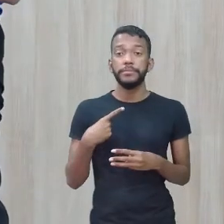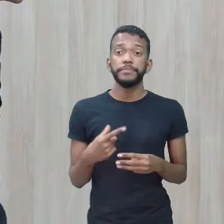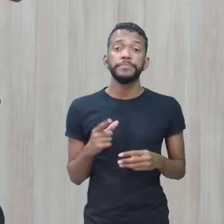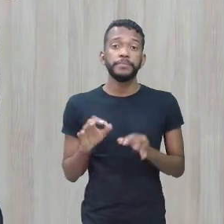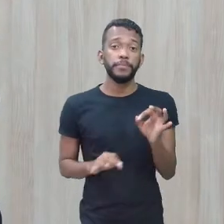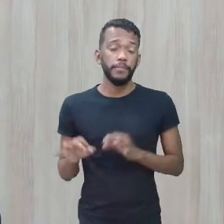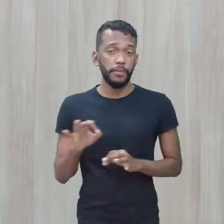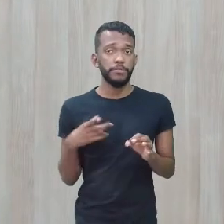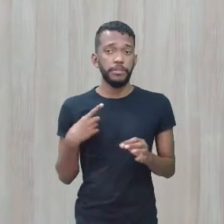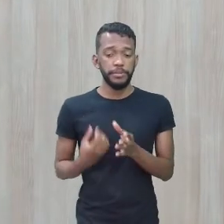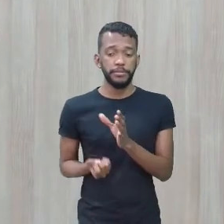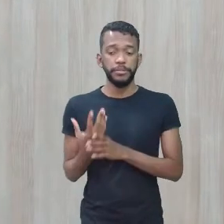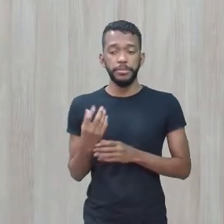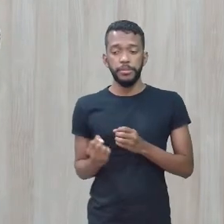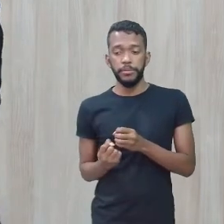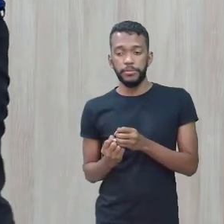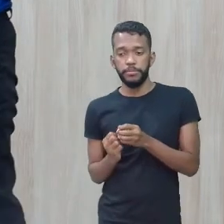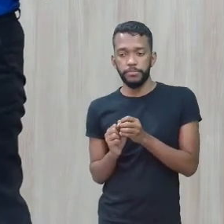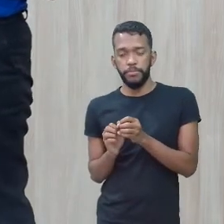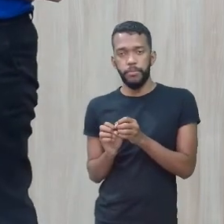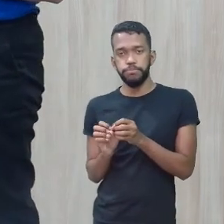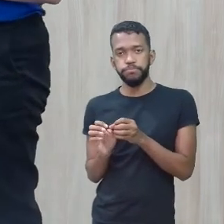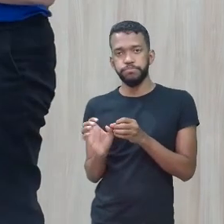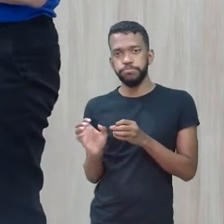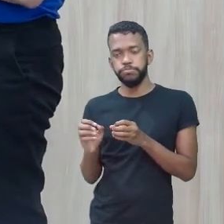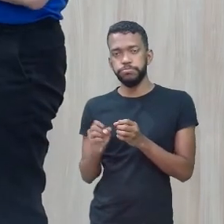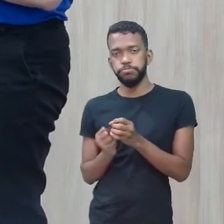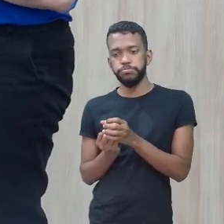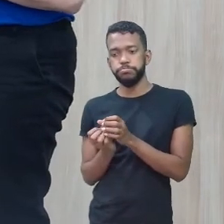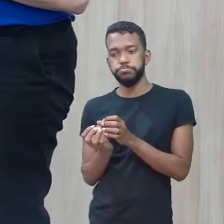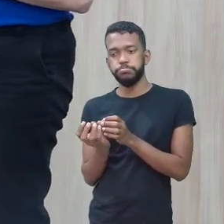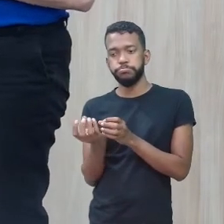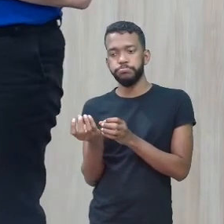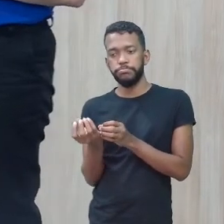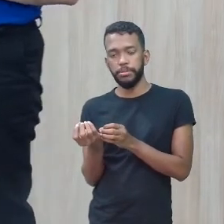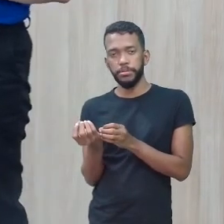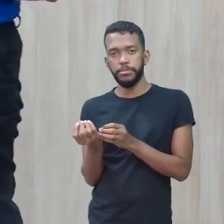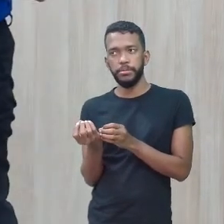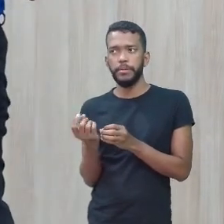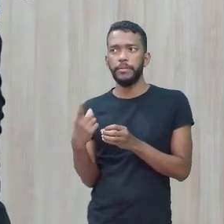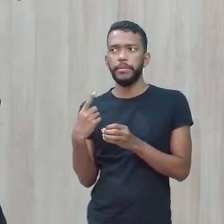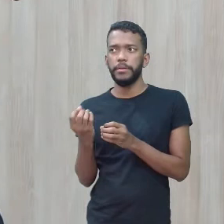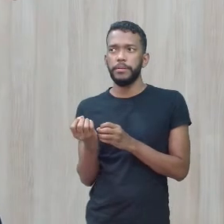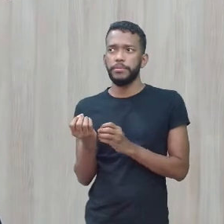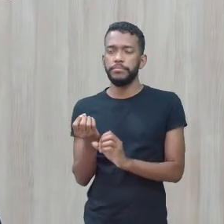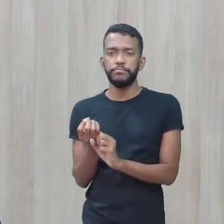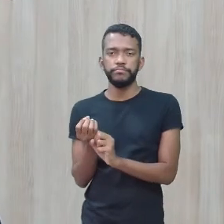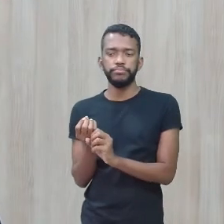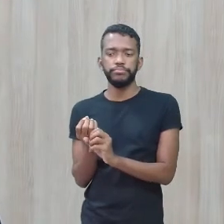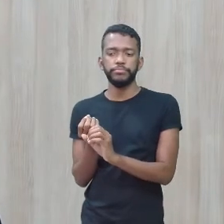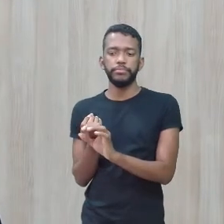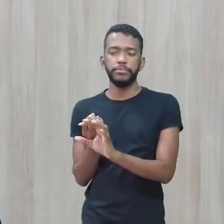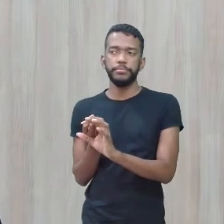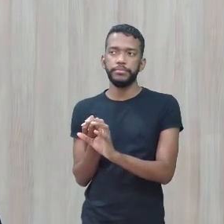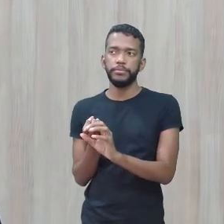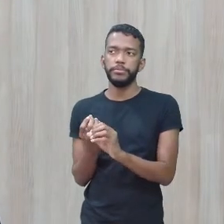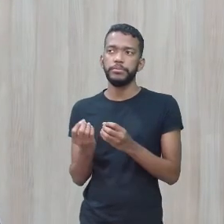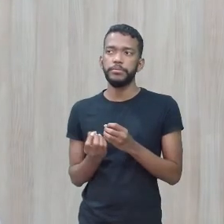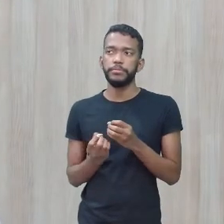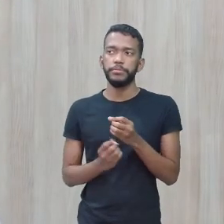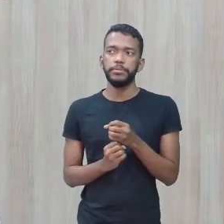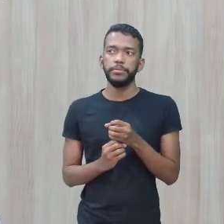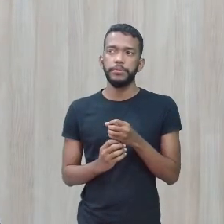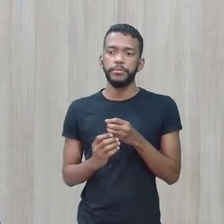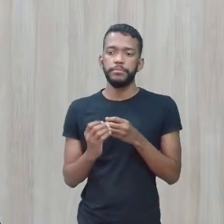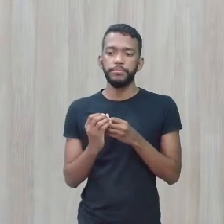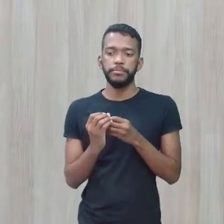ele gera um broto. Então, esse broto, ele se desprende e vai dando lugar a outro organismo.